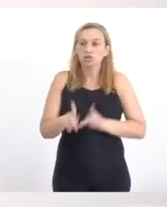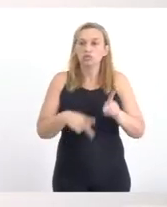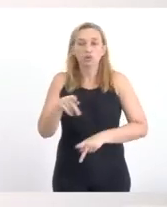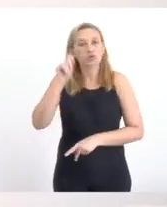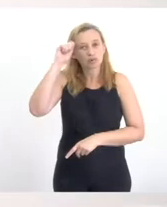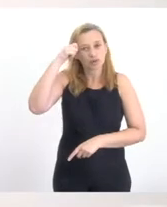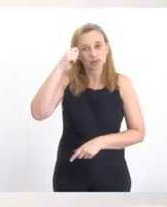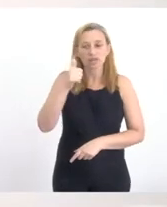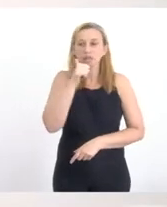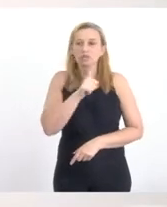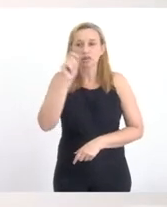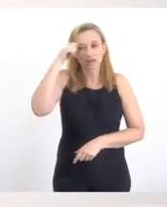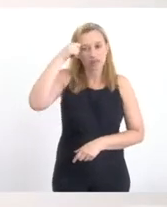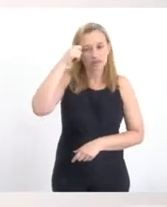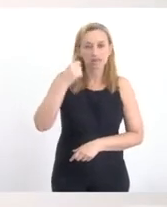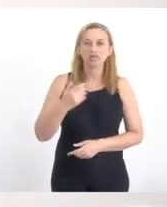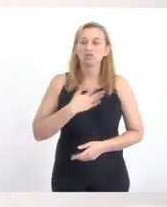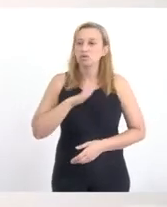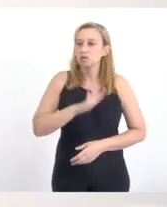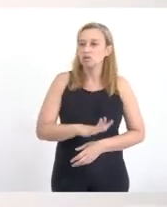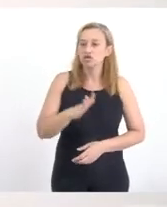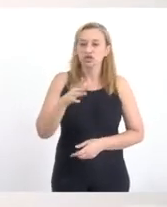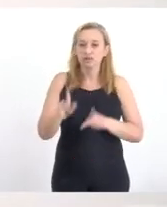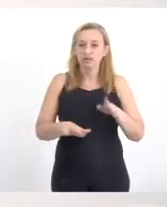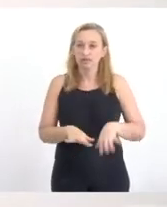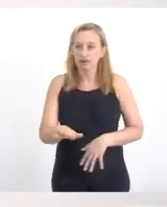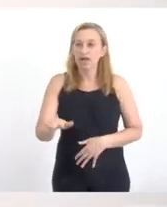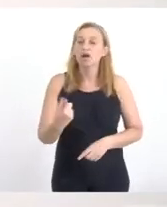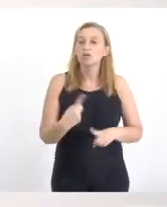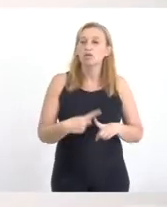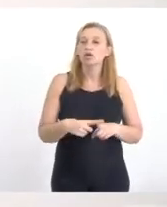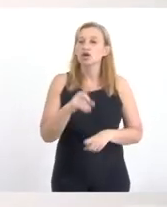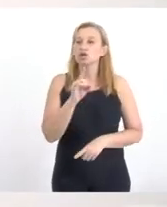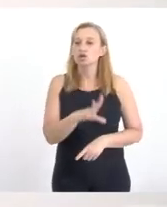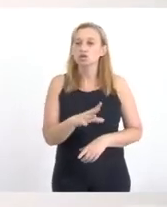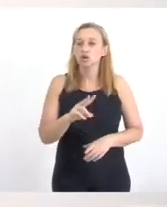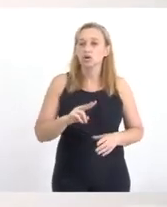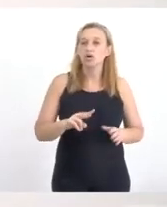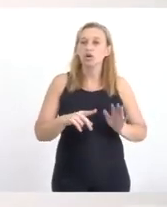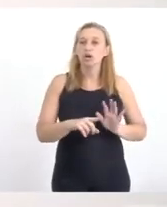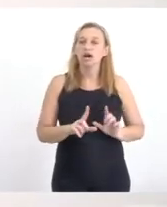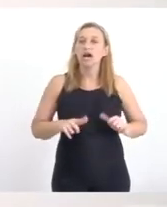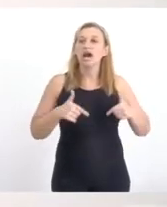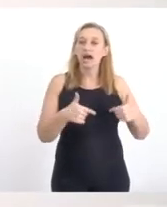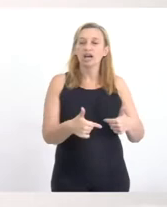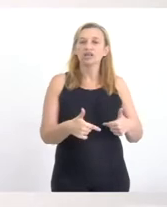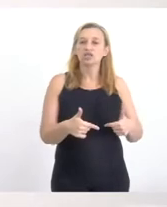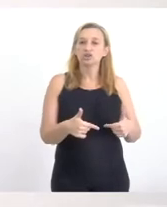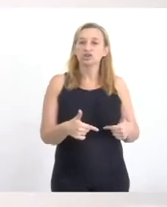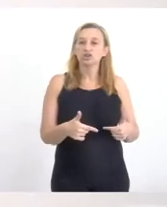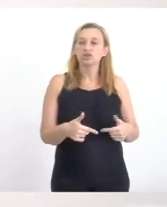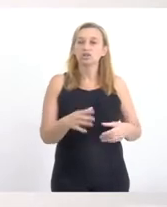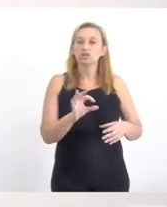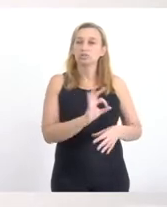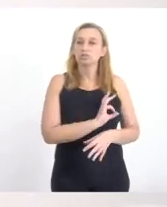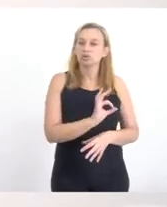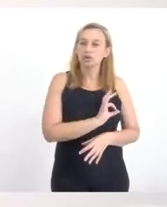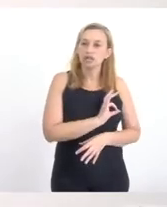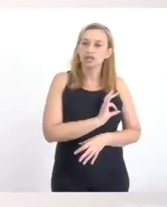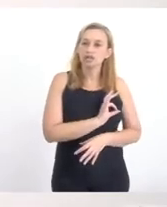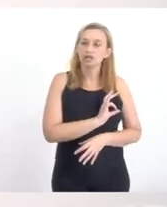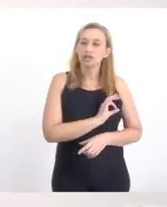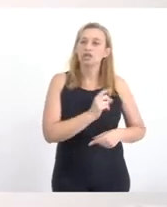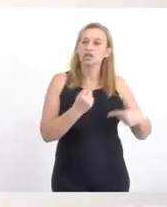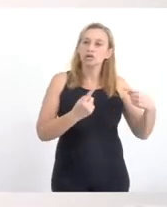Preto odeia as mulheres negras odeia a favela porque só traduzem O que é política de na verdade